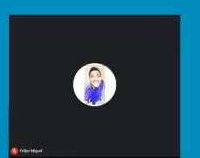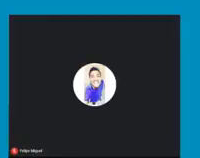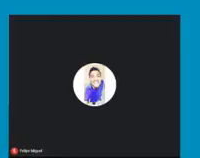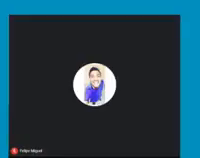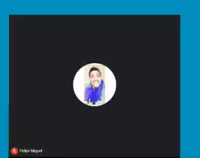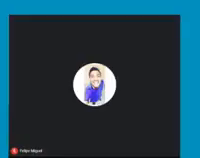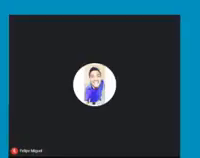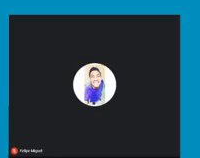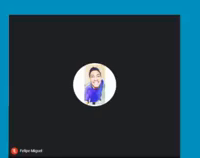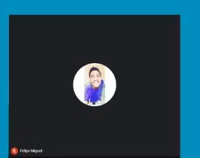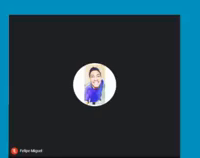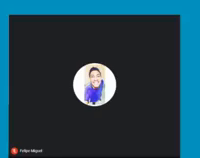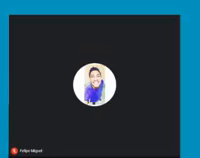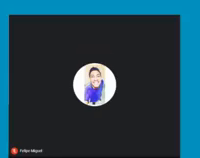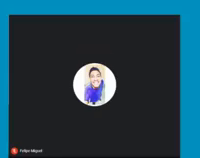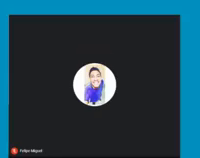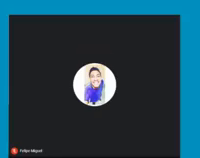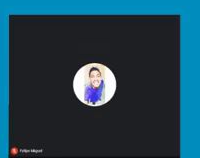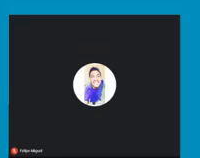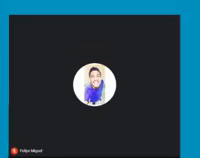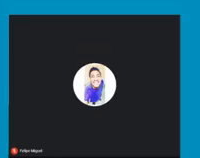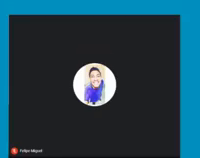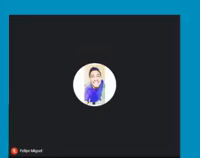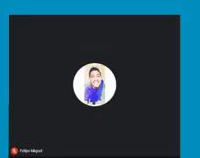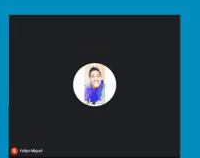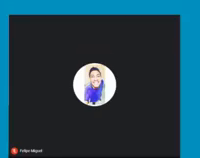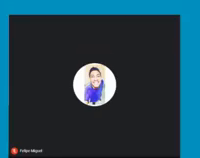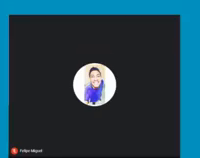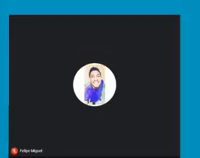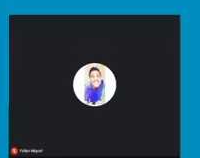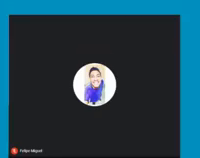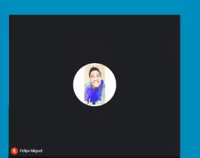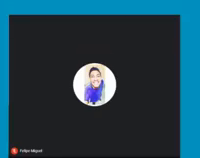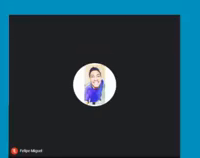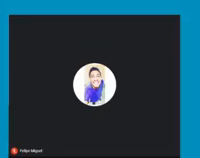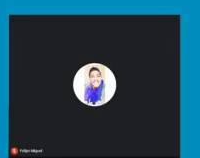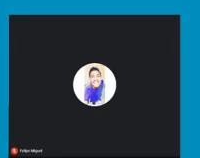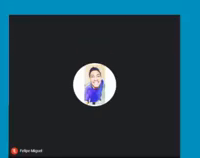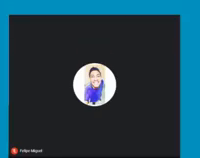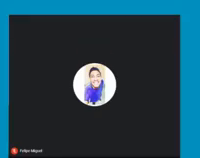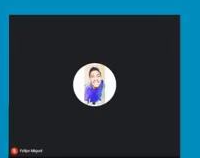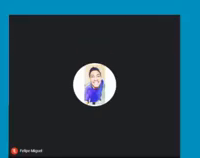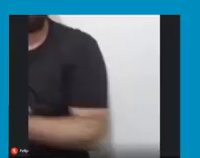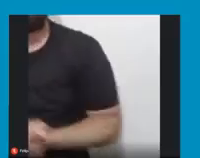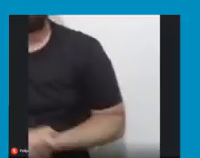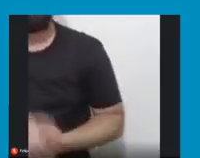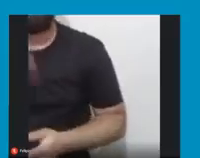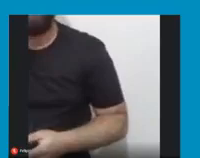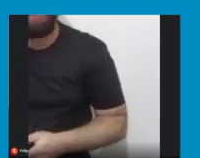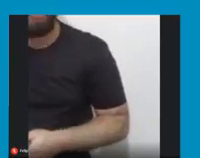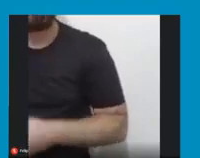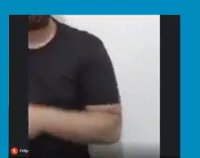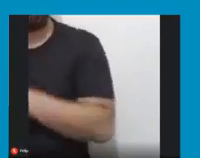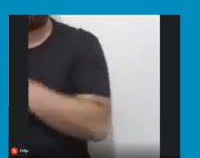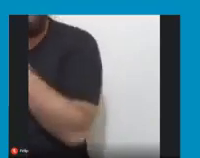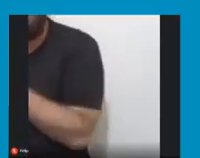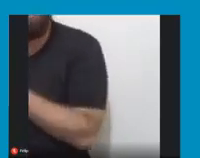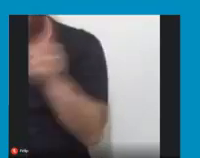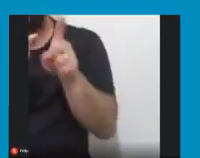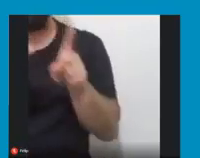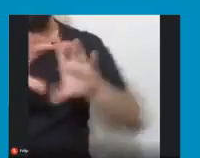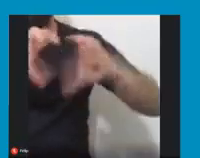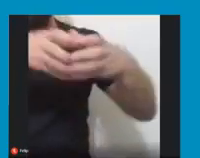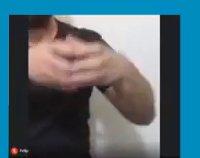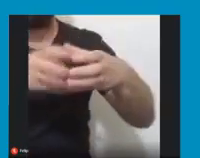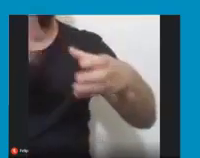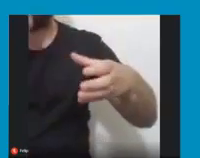na TV toda hora, ele, discutindo racismo, claro, ele atacava o centro, como se nós fizéssemos um